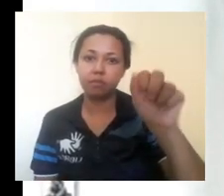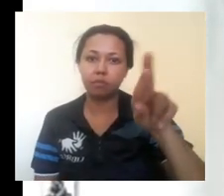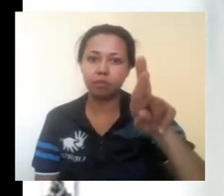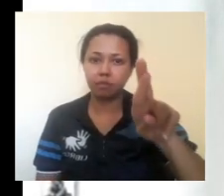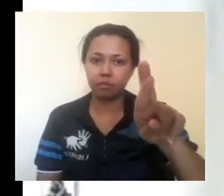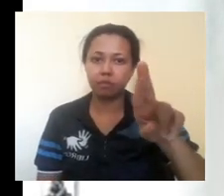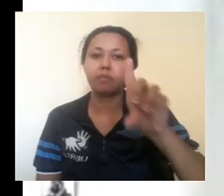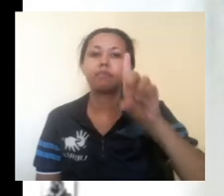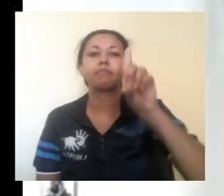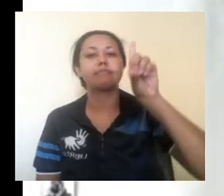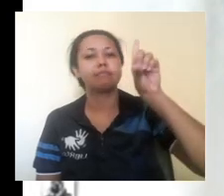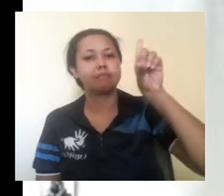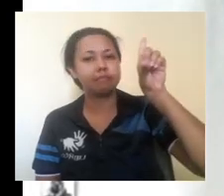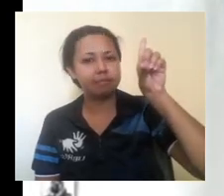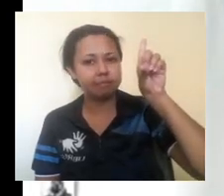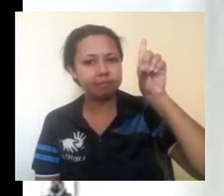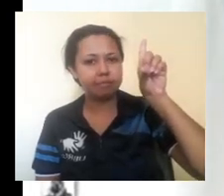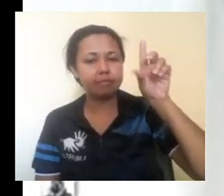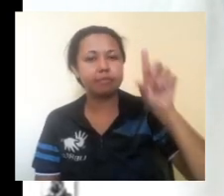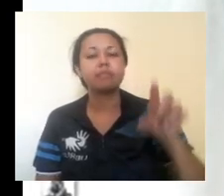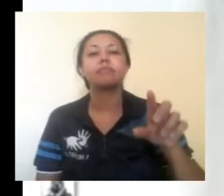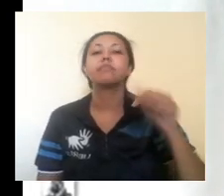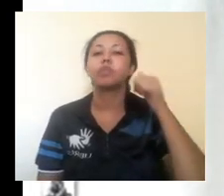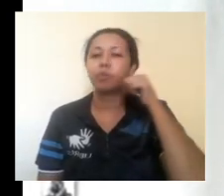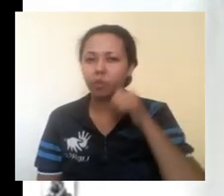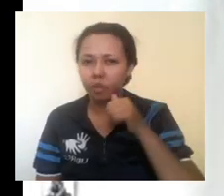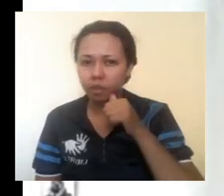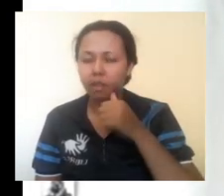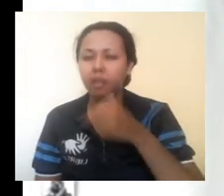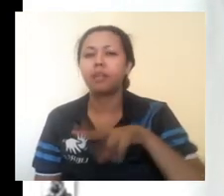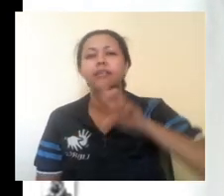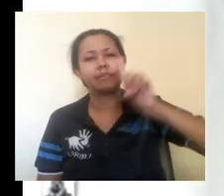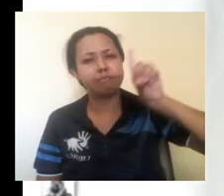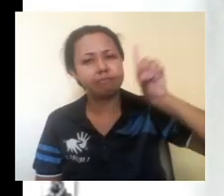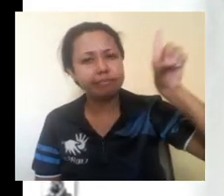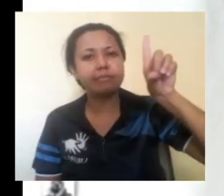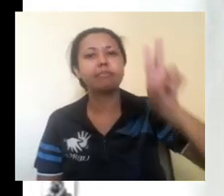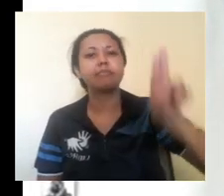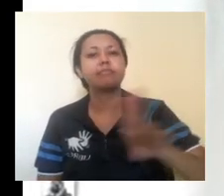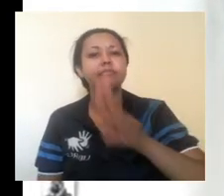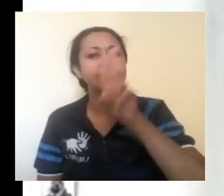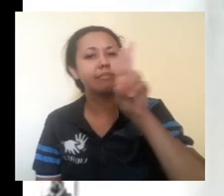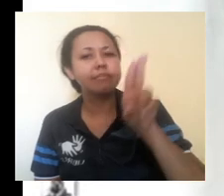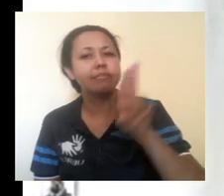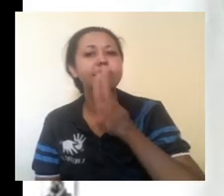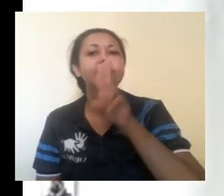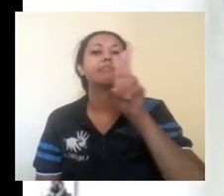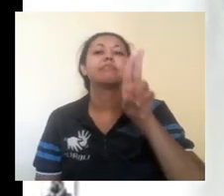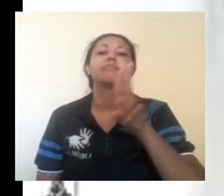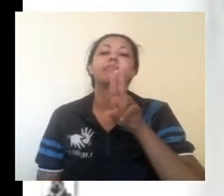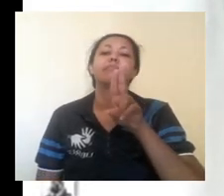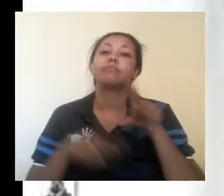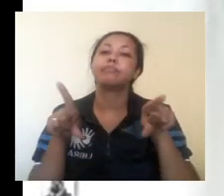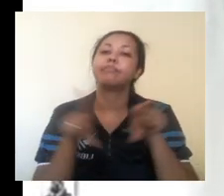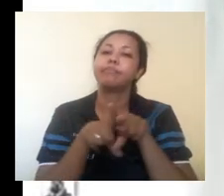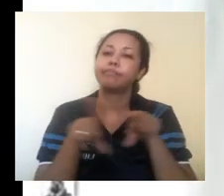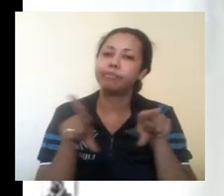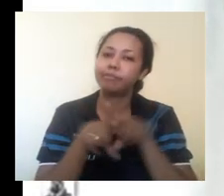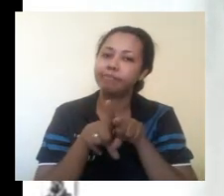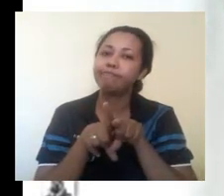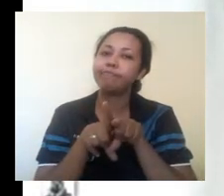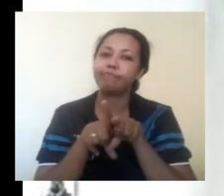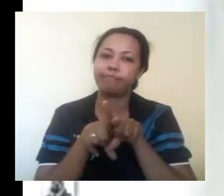é importante que a gente abra mais um parêntese aqui. Porque não foi simplesmente Agar chegar no